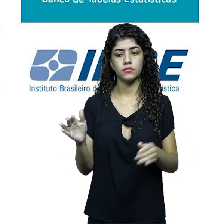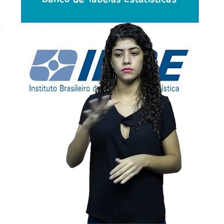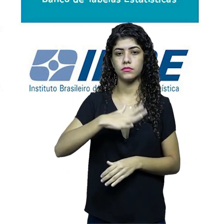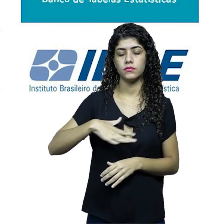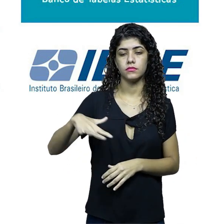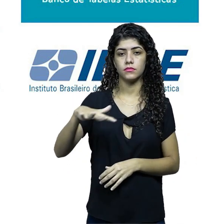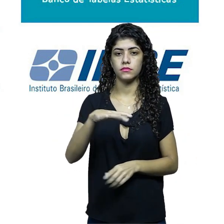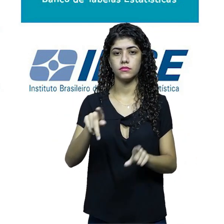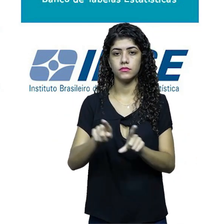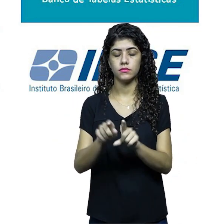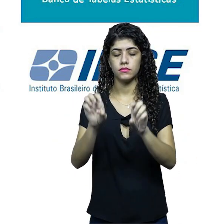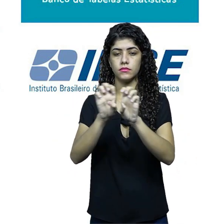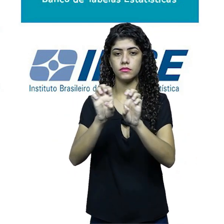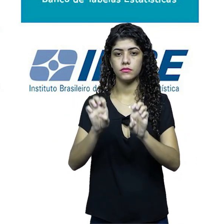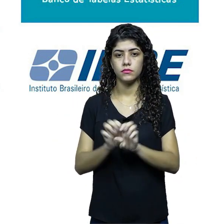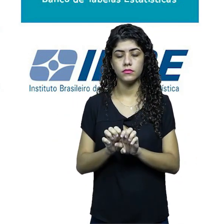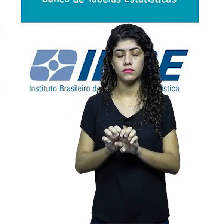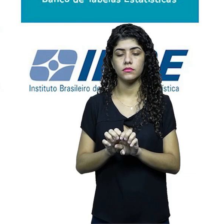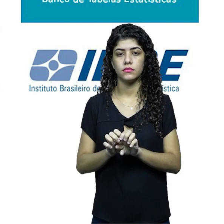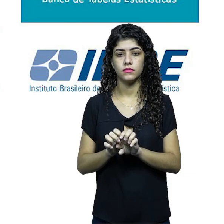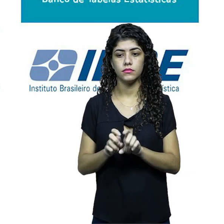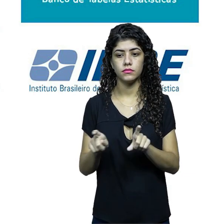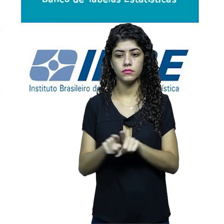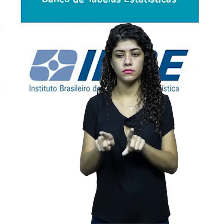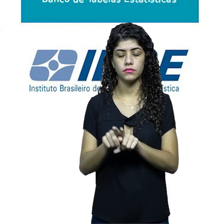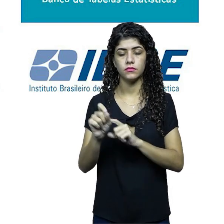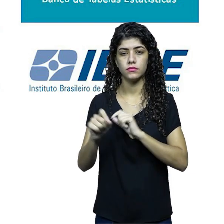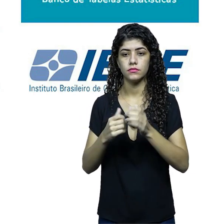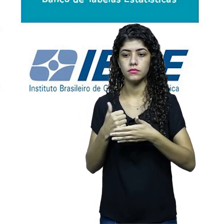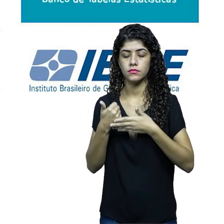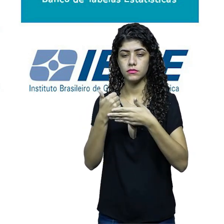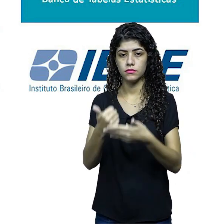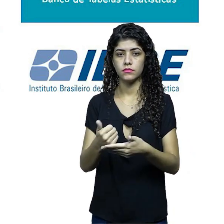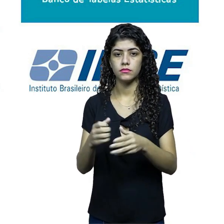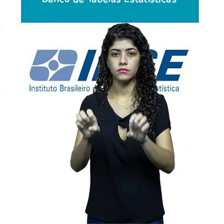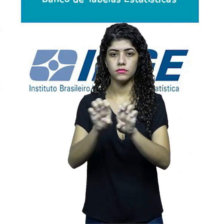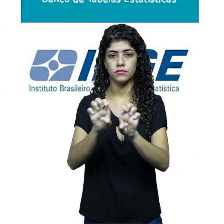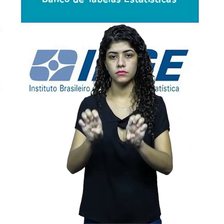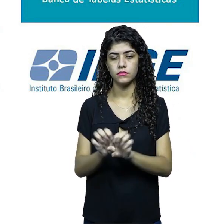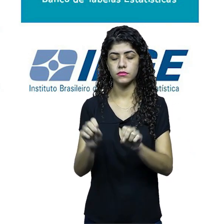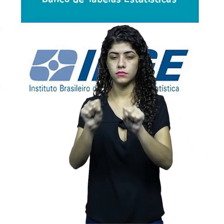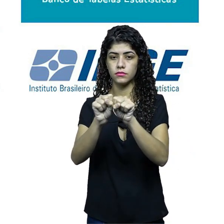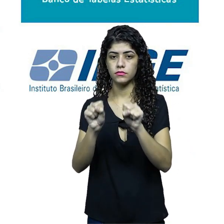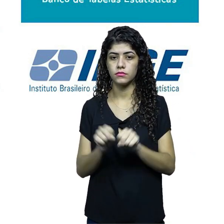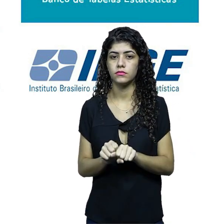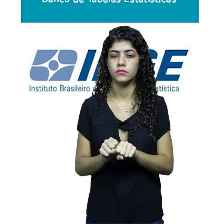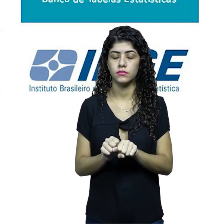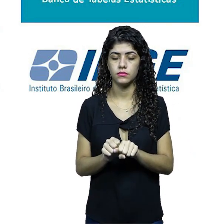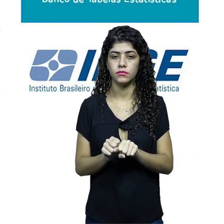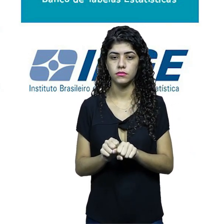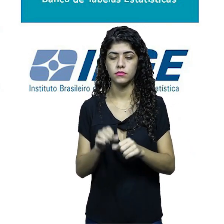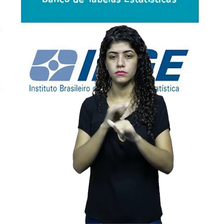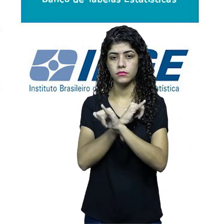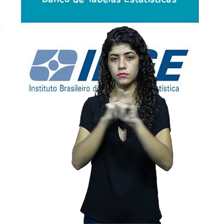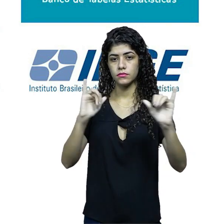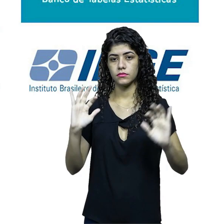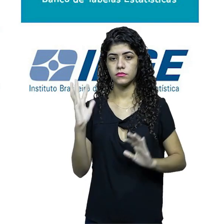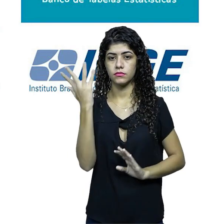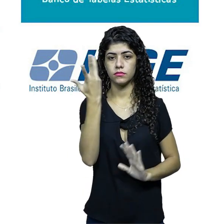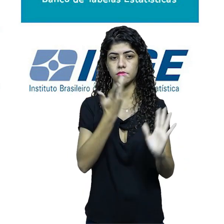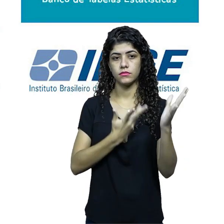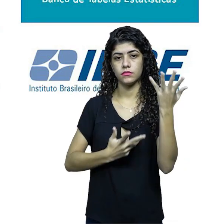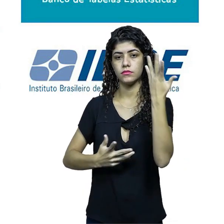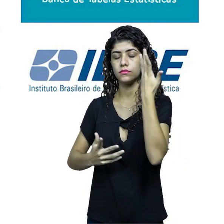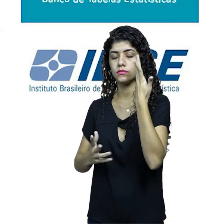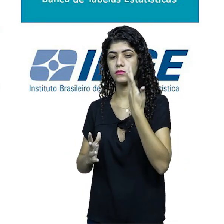geográficas, coordenação e consolidação das informações geográficas, estruturação e implementação de um sistema de